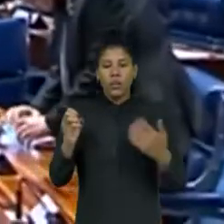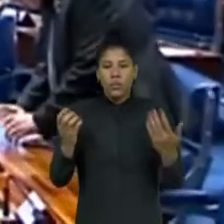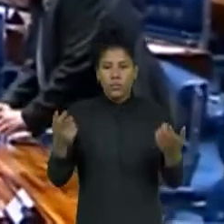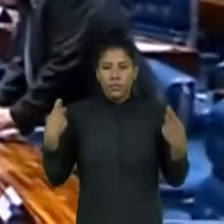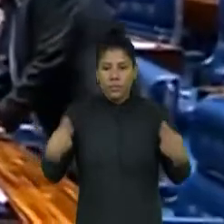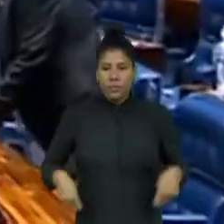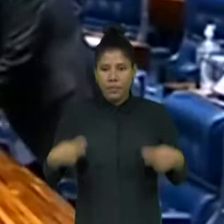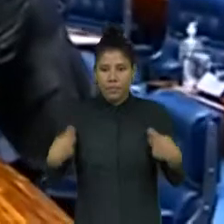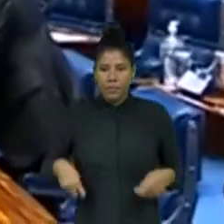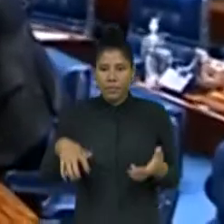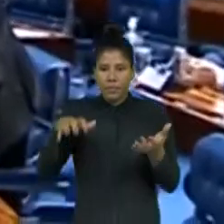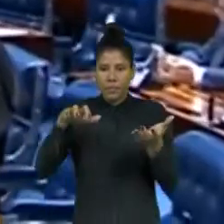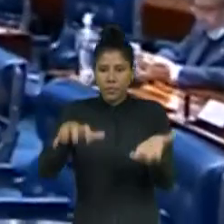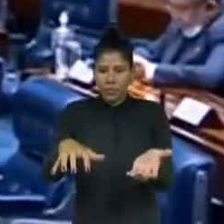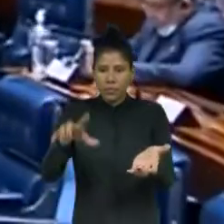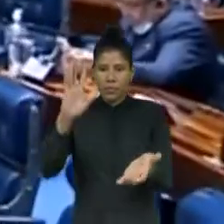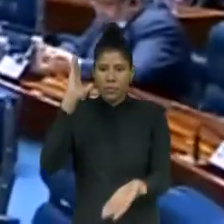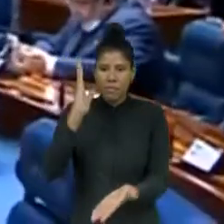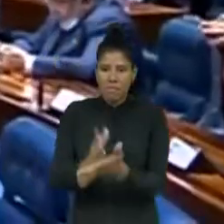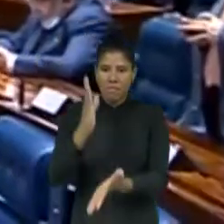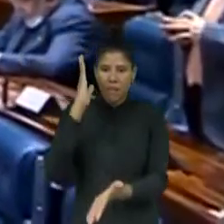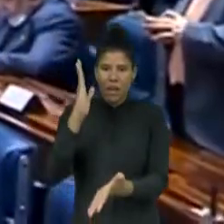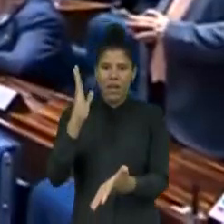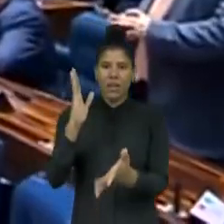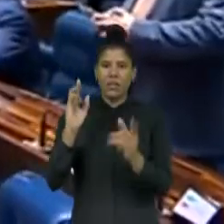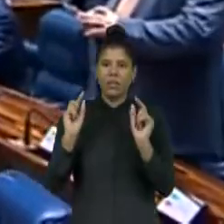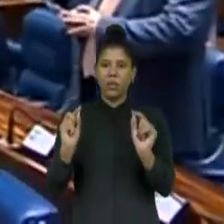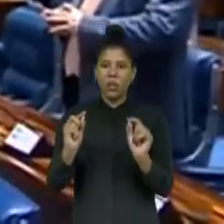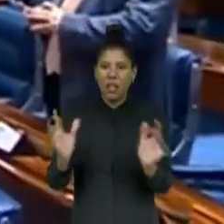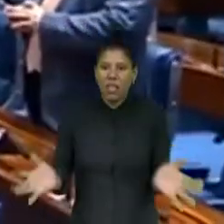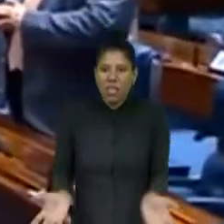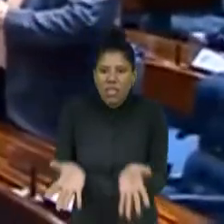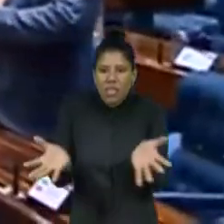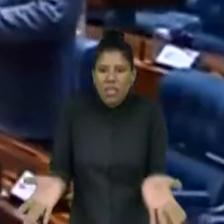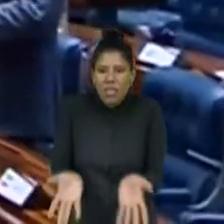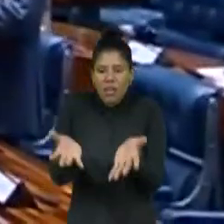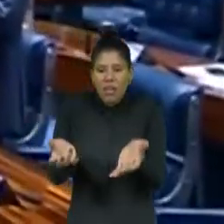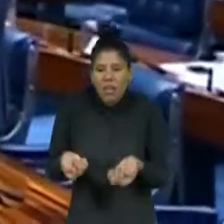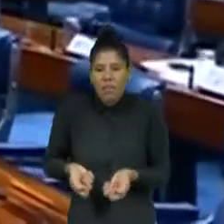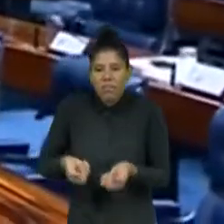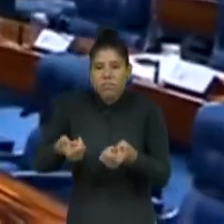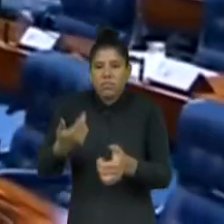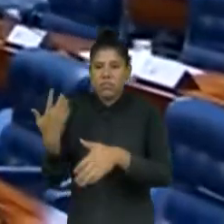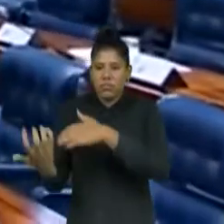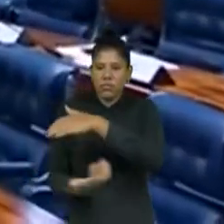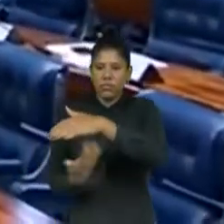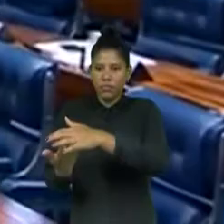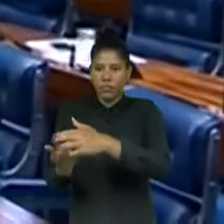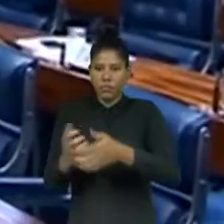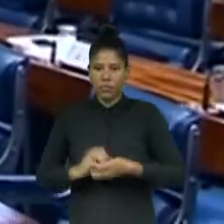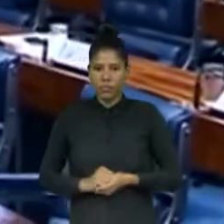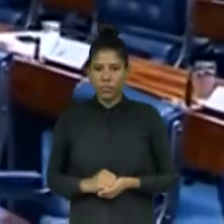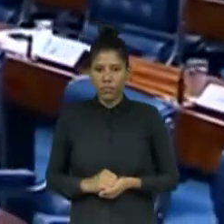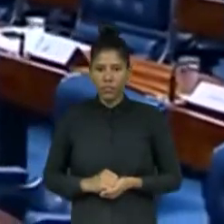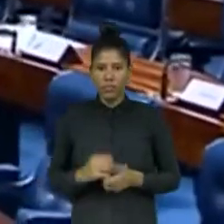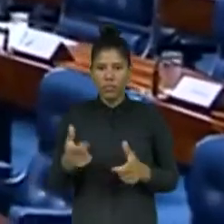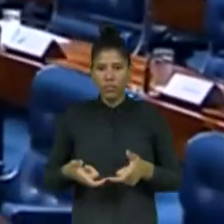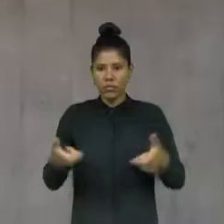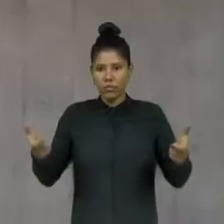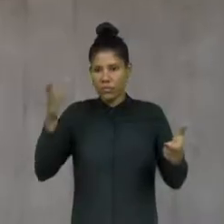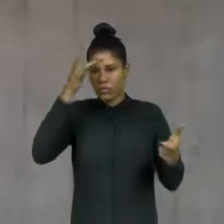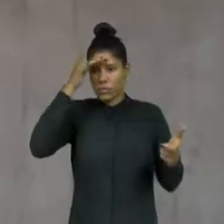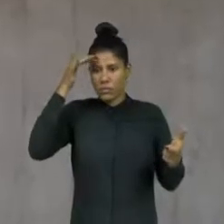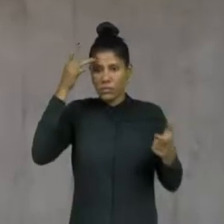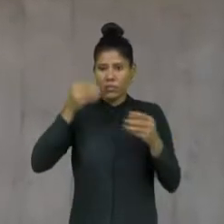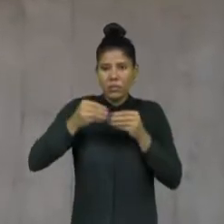Nacional dê um basta em pacotes que favorecem poucos grupos empresariais enquanto o restante das pessoas se prejudica.